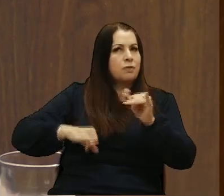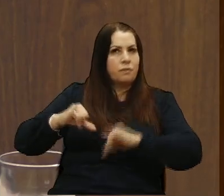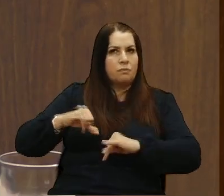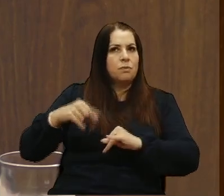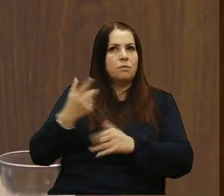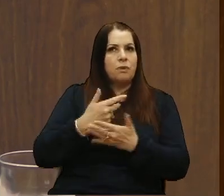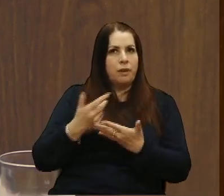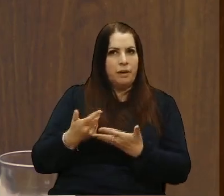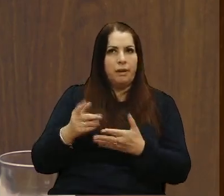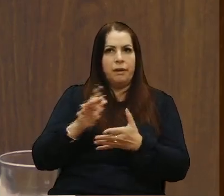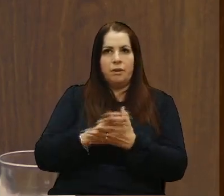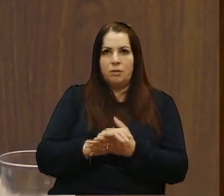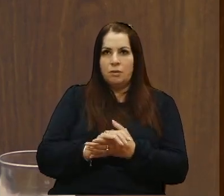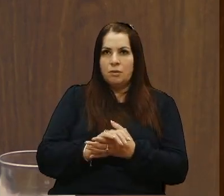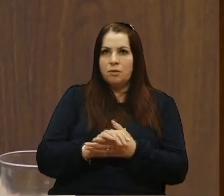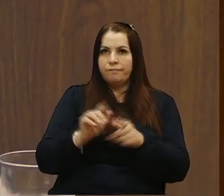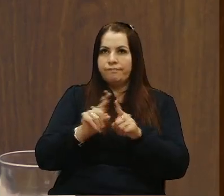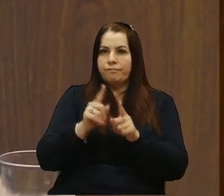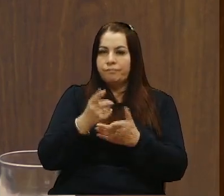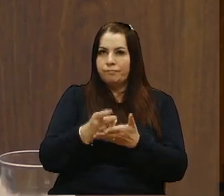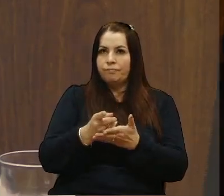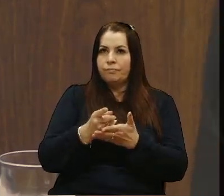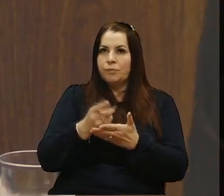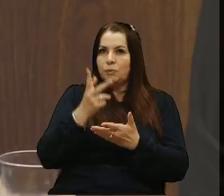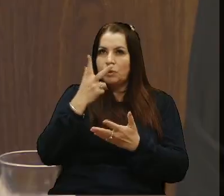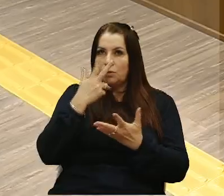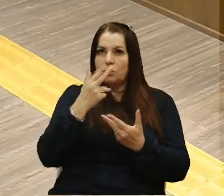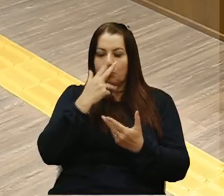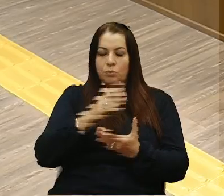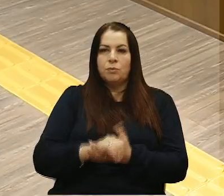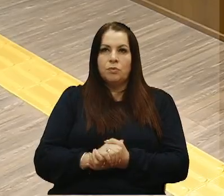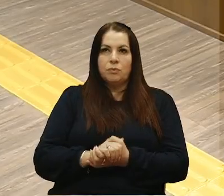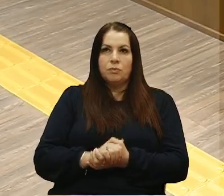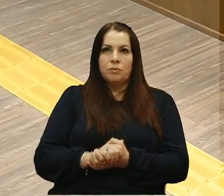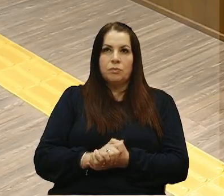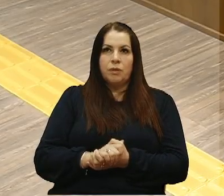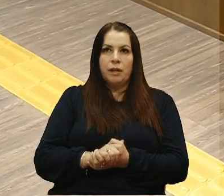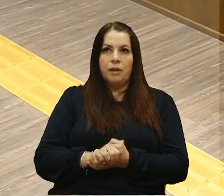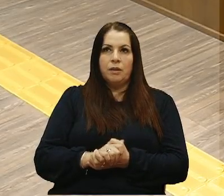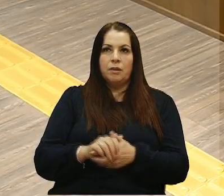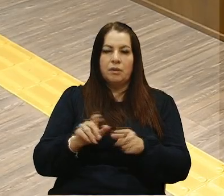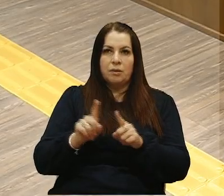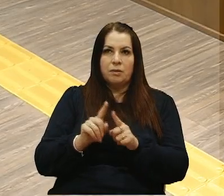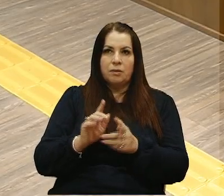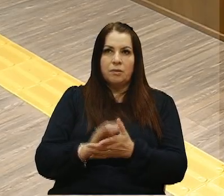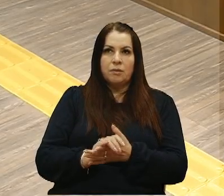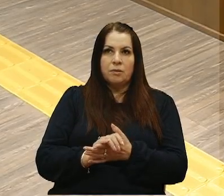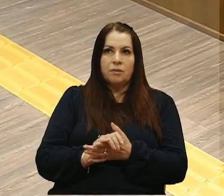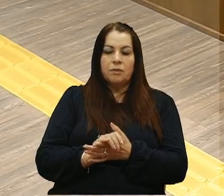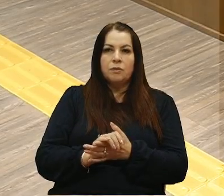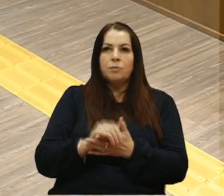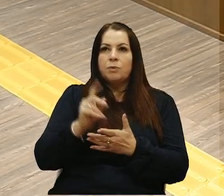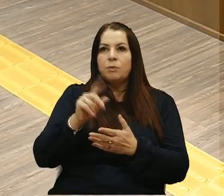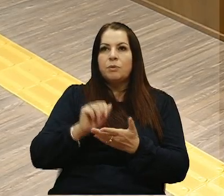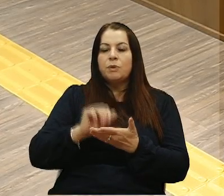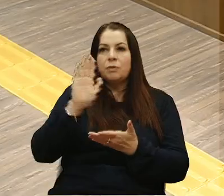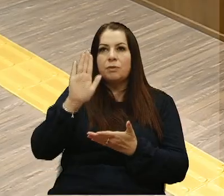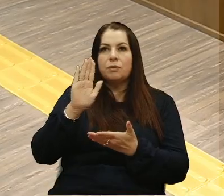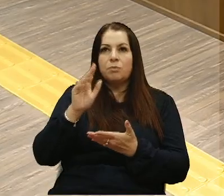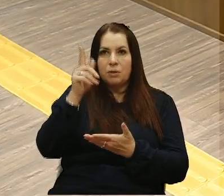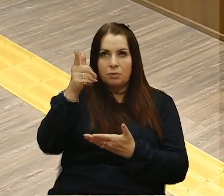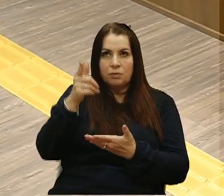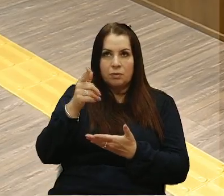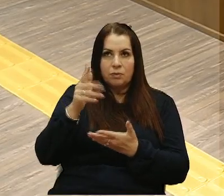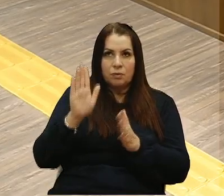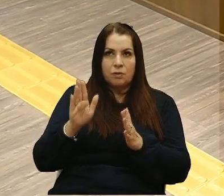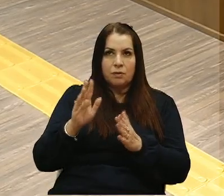qualquer outra ofensa. Eu não vou aceitar como igual. Vereador Iago, só se o senhor quiser uma parte, eu posso lhe conceder, mas